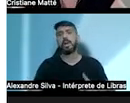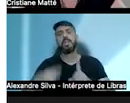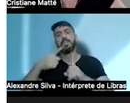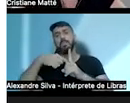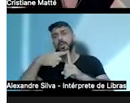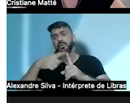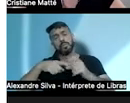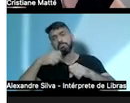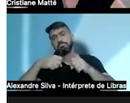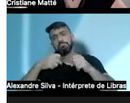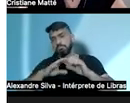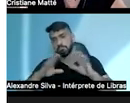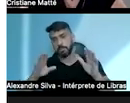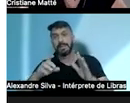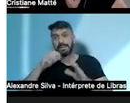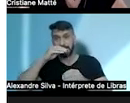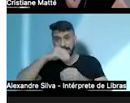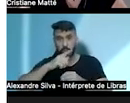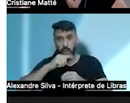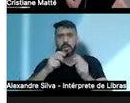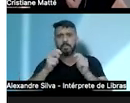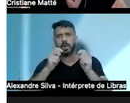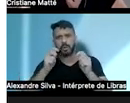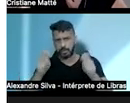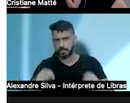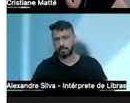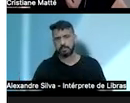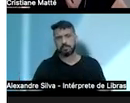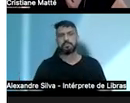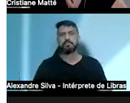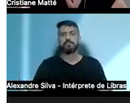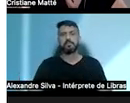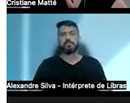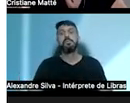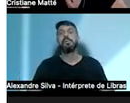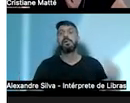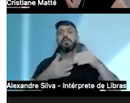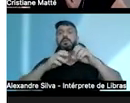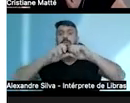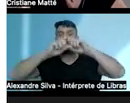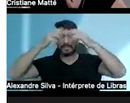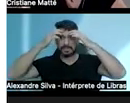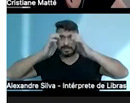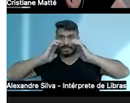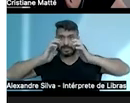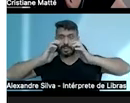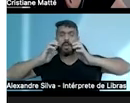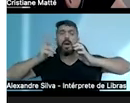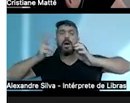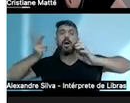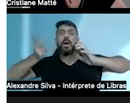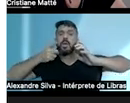o ambiente onde ele está. Então, o que isso vai gerar lá no sistema nervoso central? Eu tenho um aumento